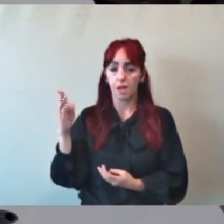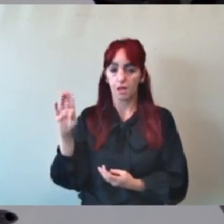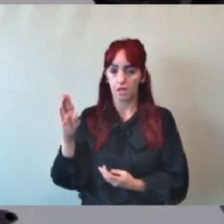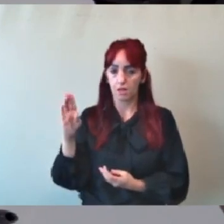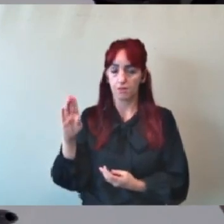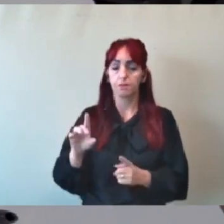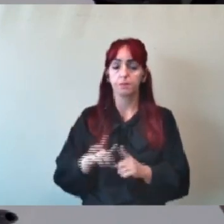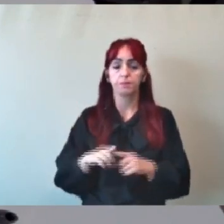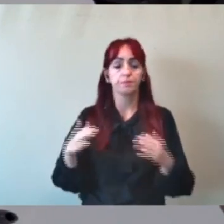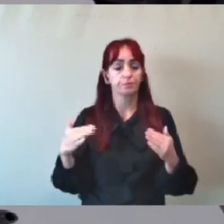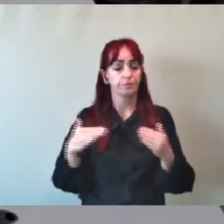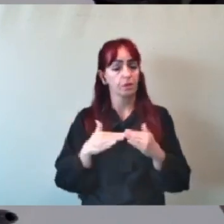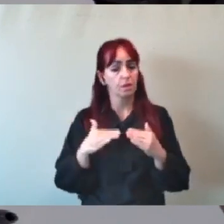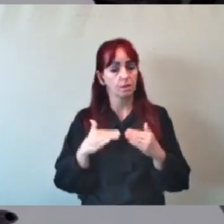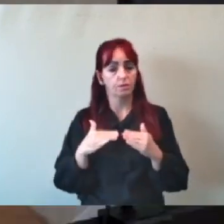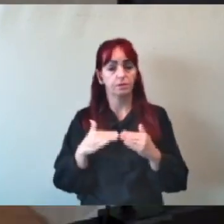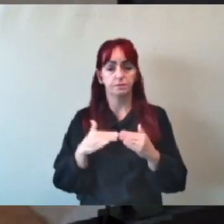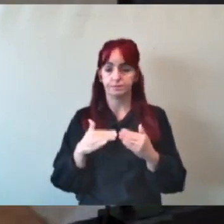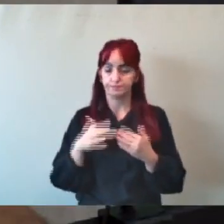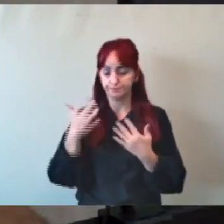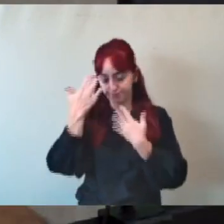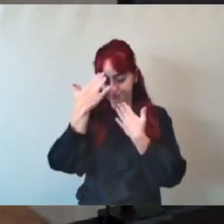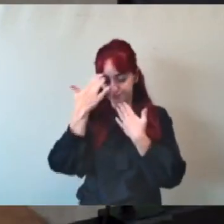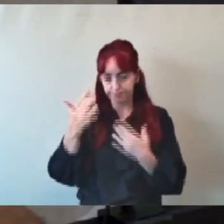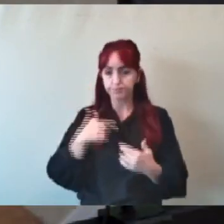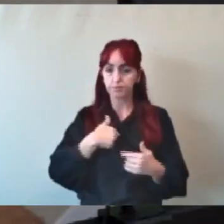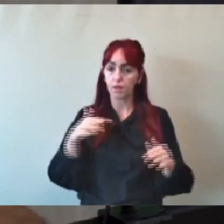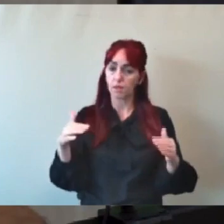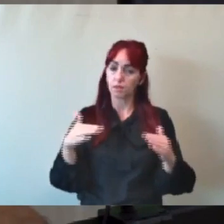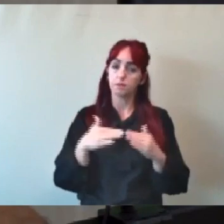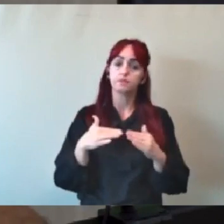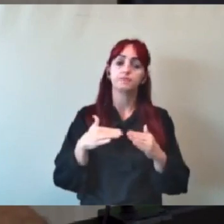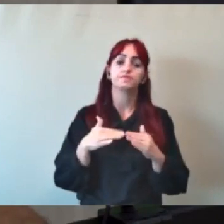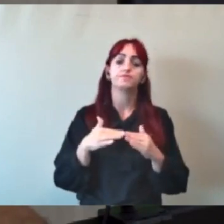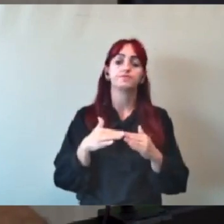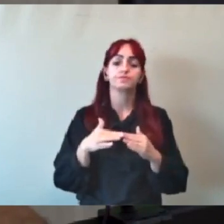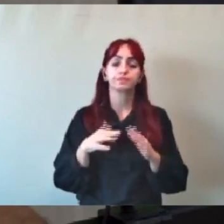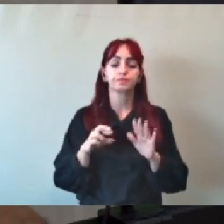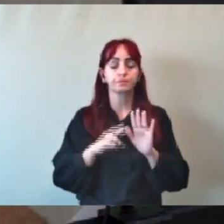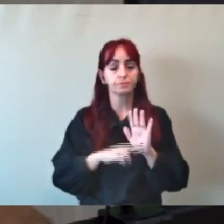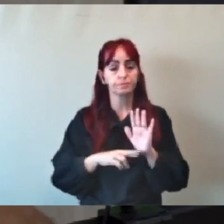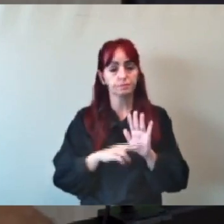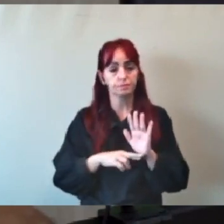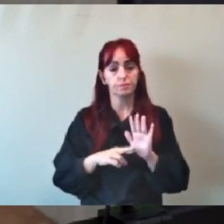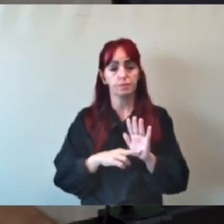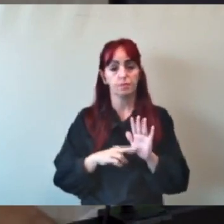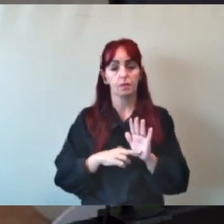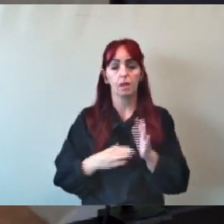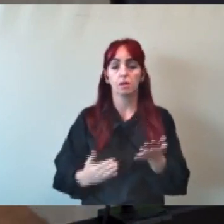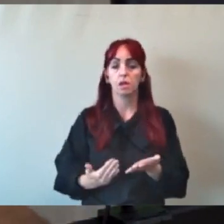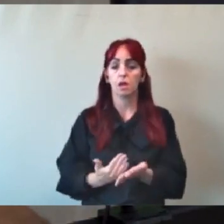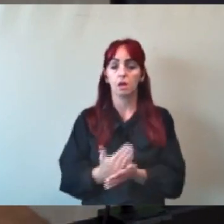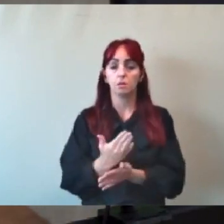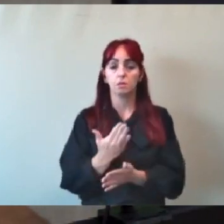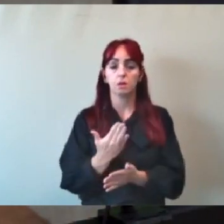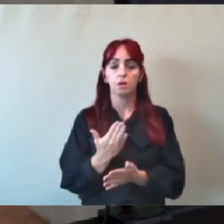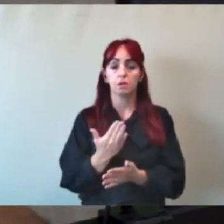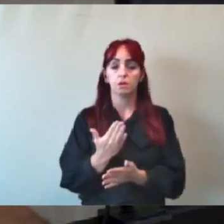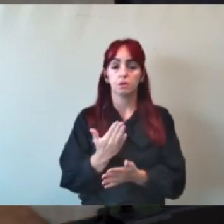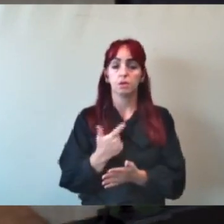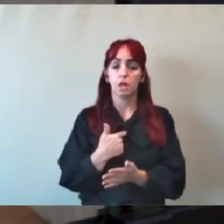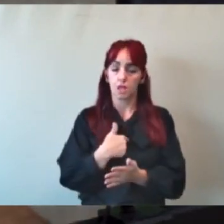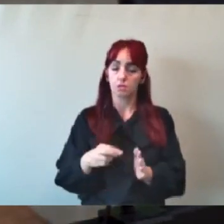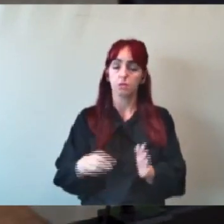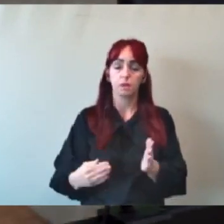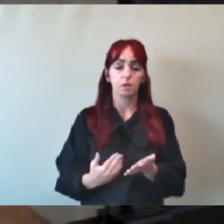De acordo. Obrigado. Eu também voto com requerimento. Fica aprovado. Eu também voto com o parecer. Fica